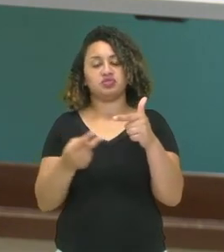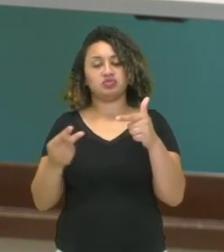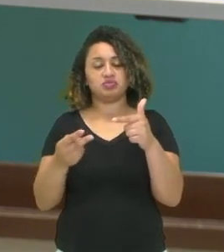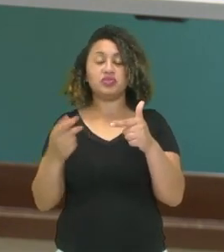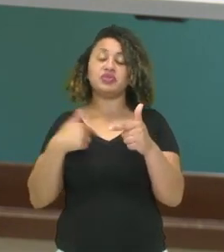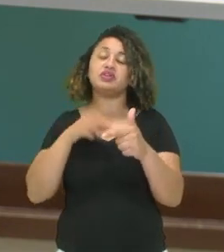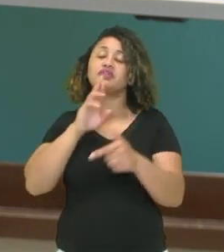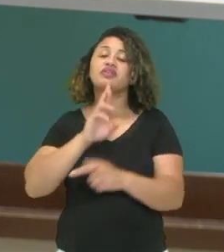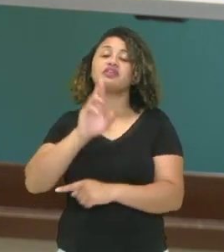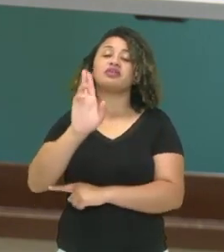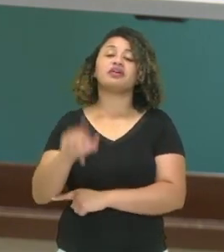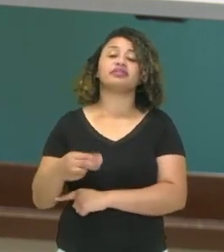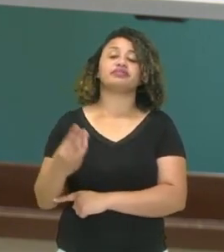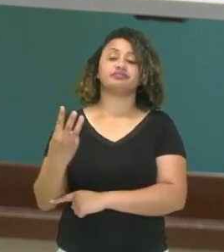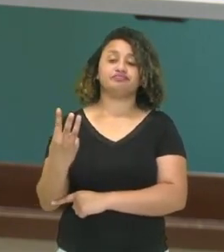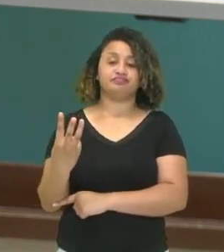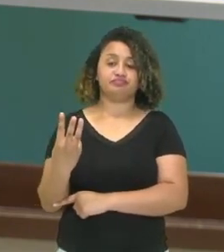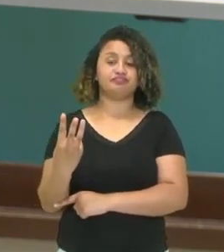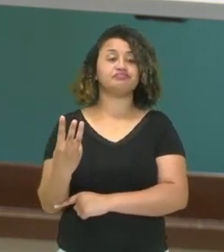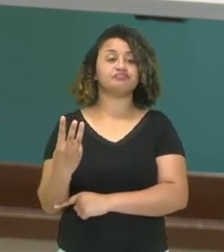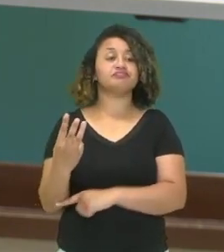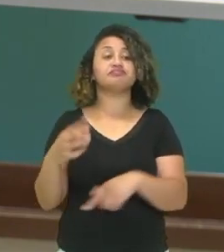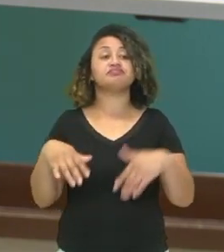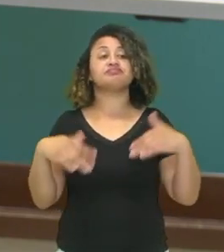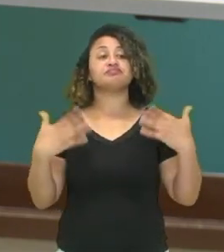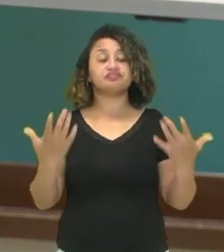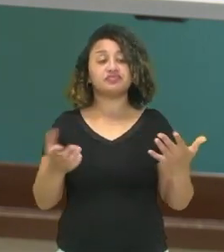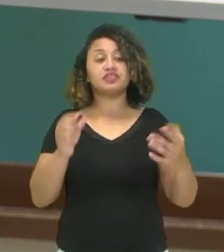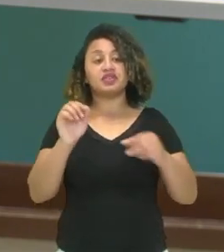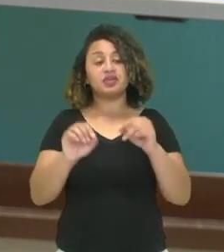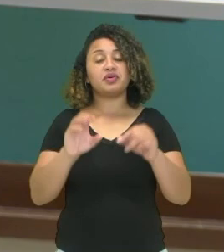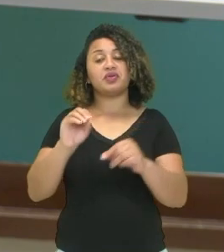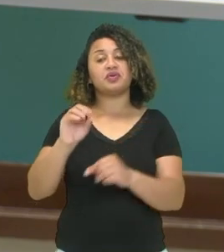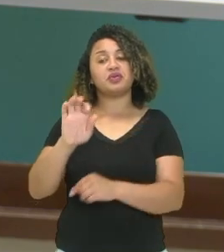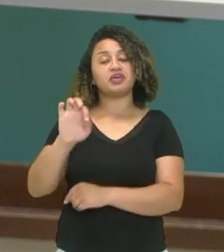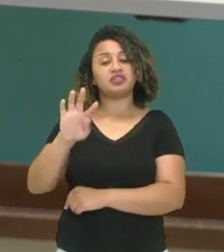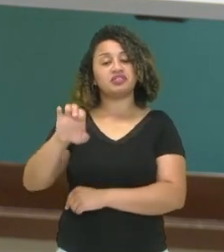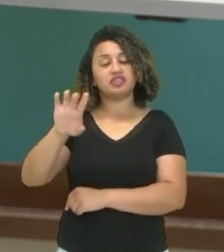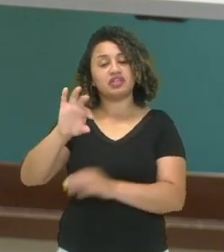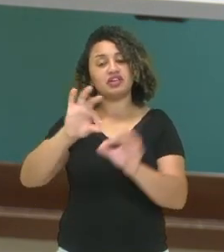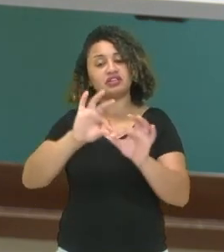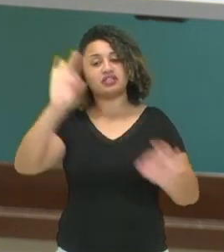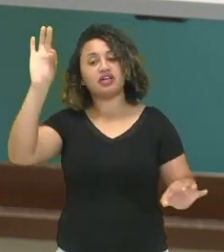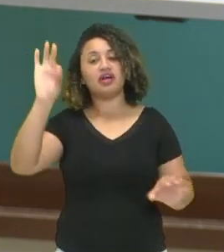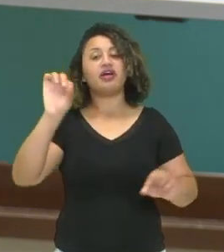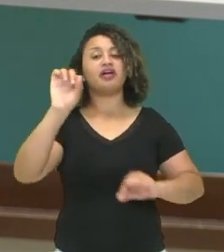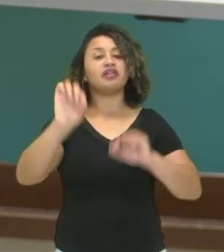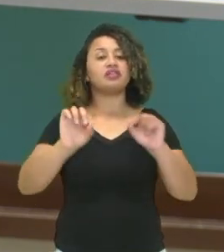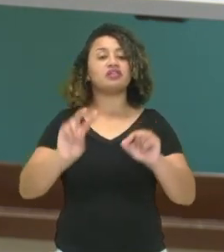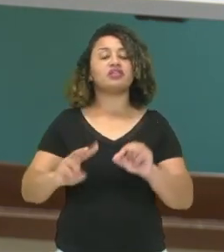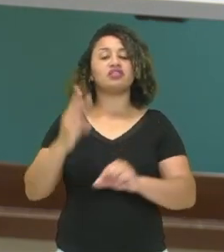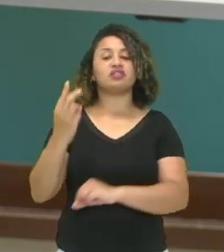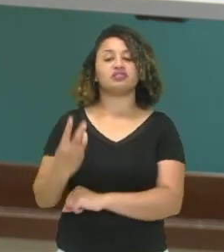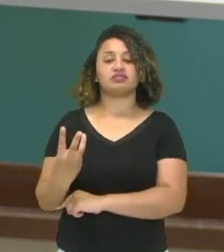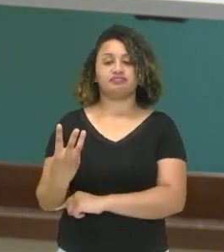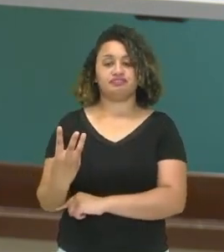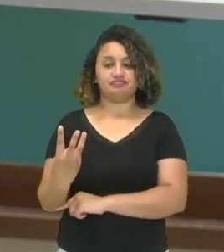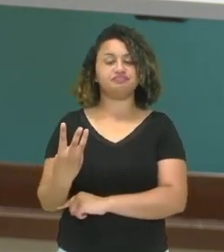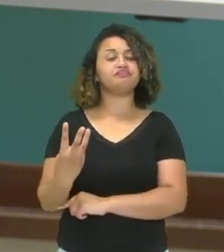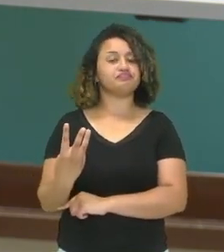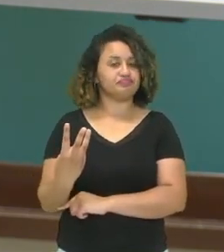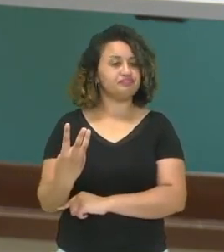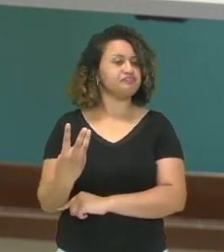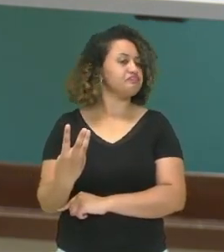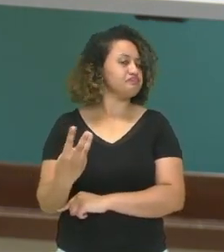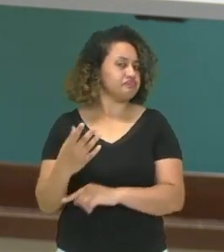6 dividido por 2, 3. Portanto, o coeficiente angular da reta tem o valor de